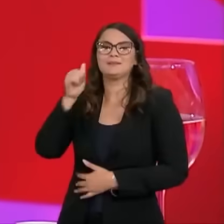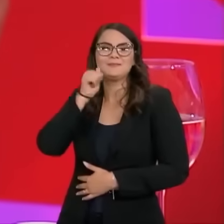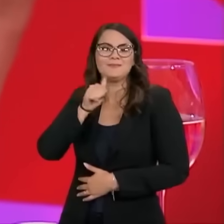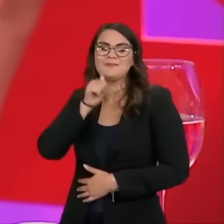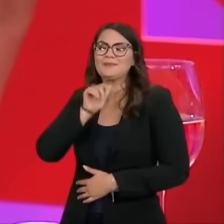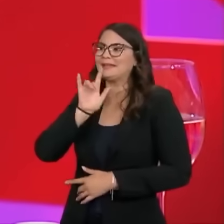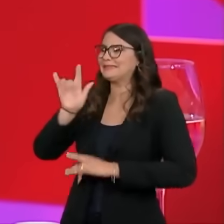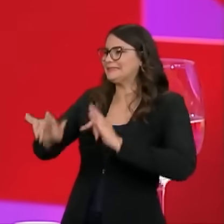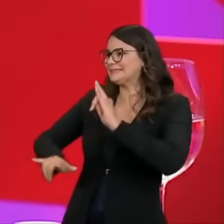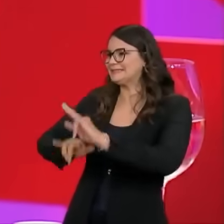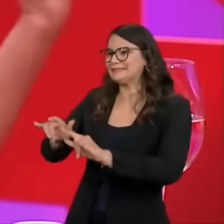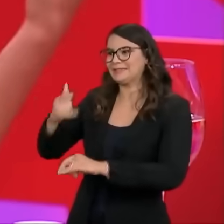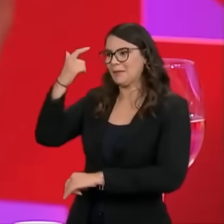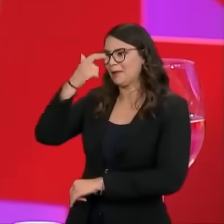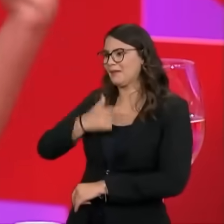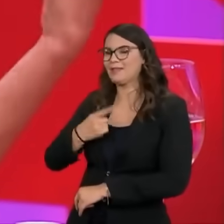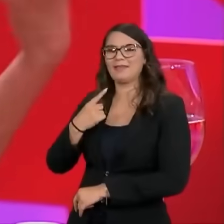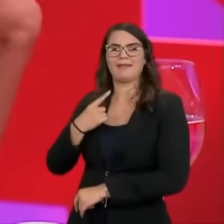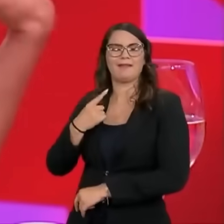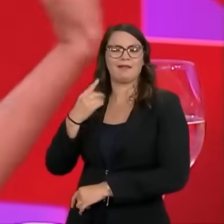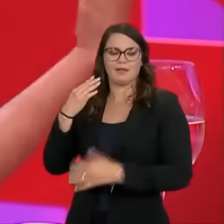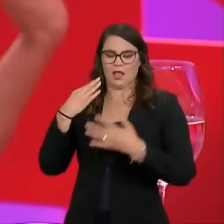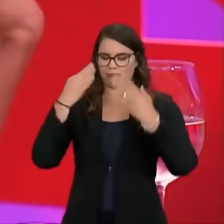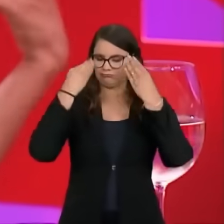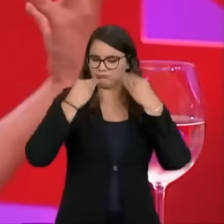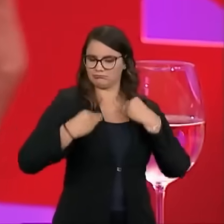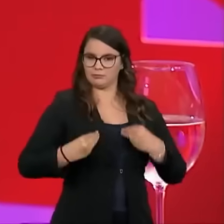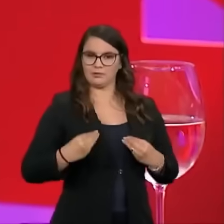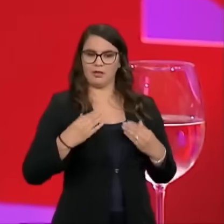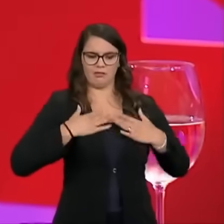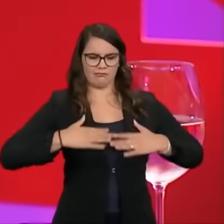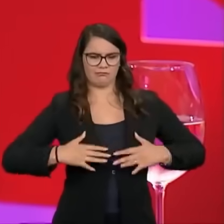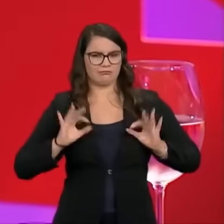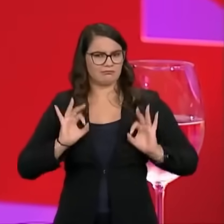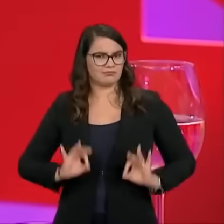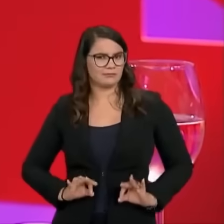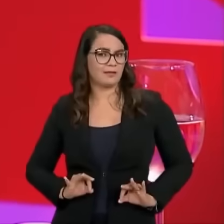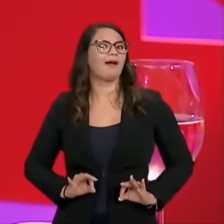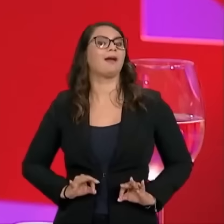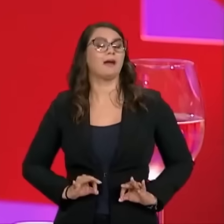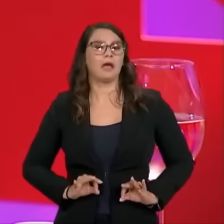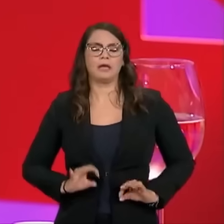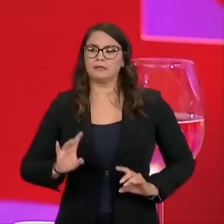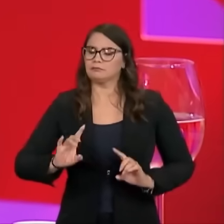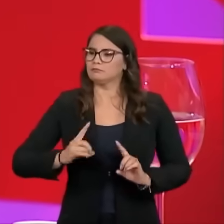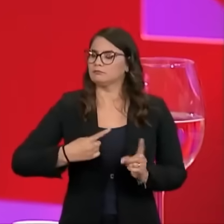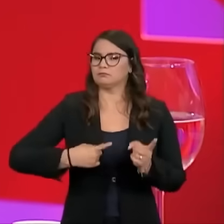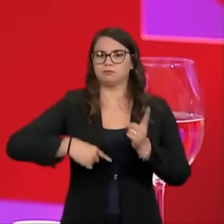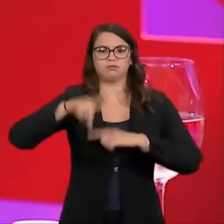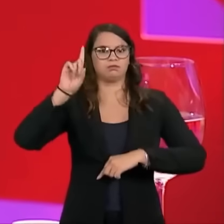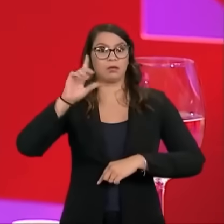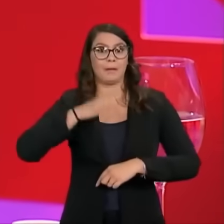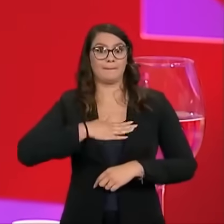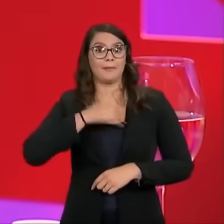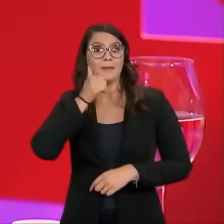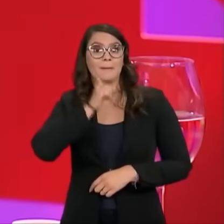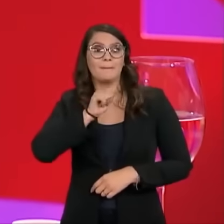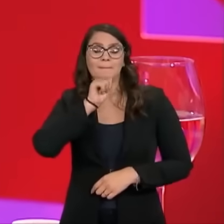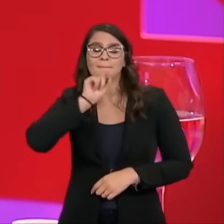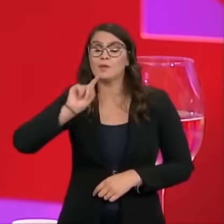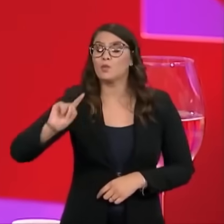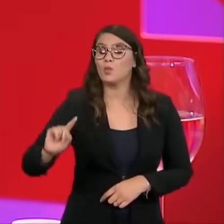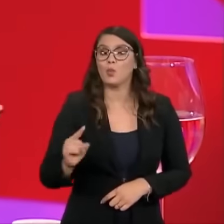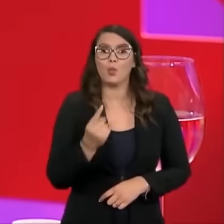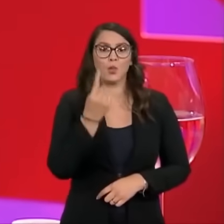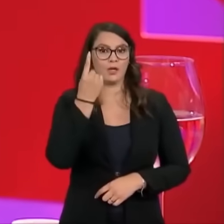almejava ser inclusive porque é uma mulher muito vaidosa cuidadosa bem vestida e etc e de repente da noite pro dia minha mãe que era a minha única